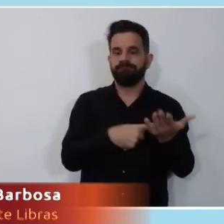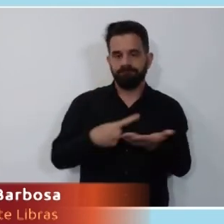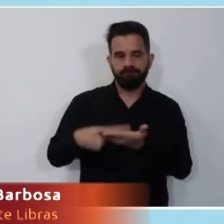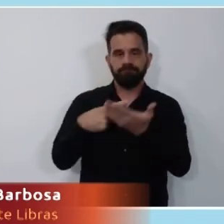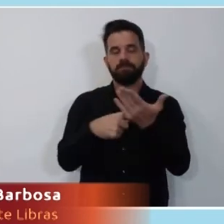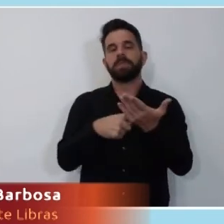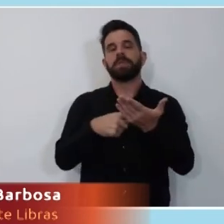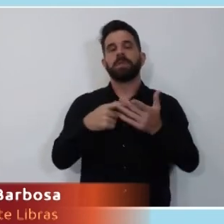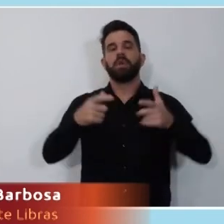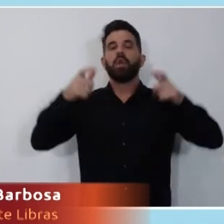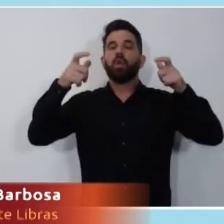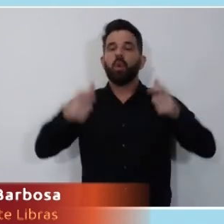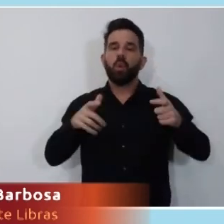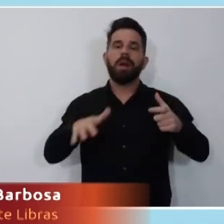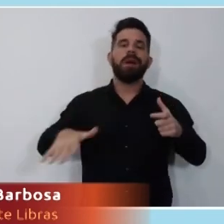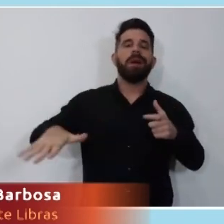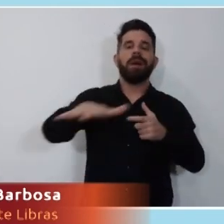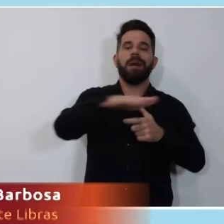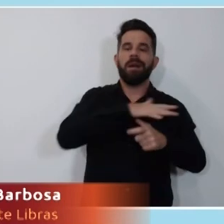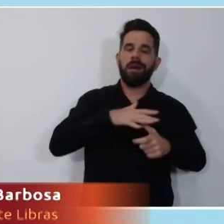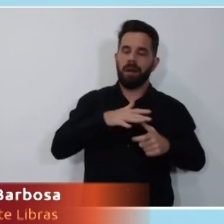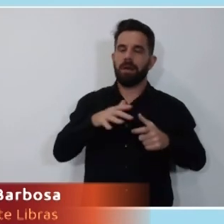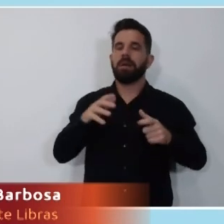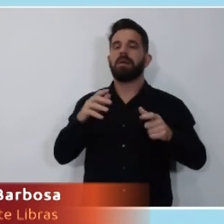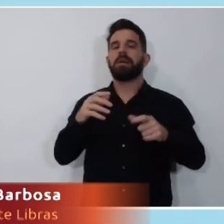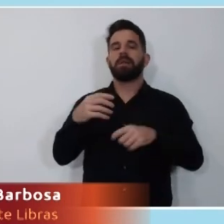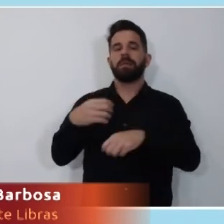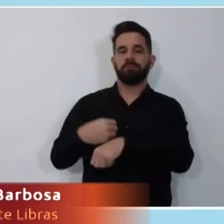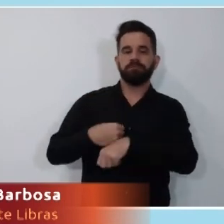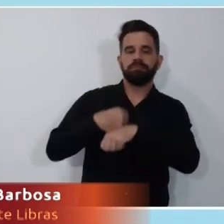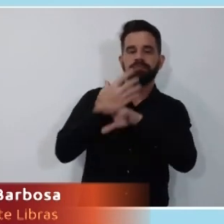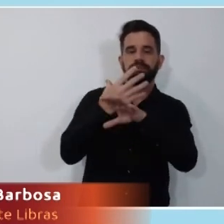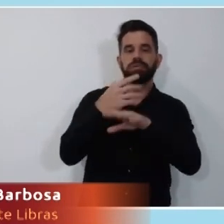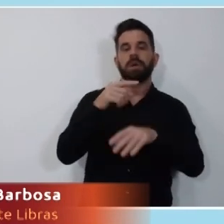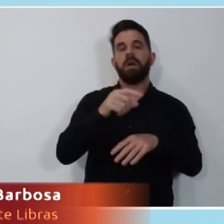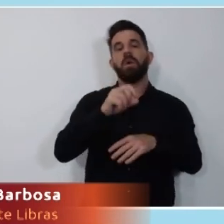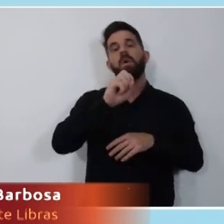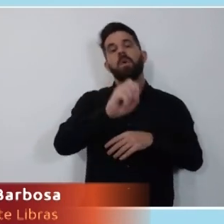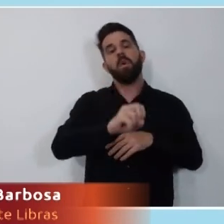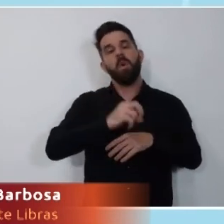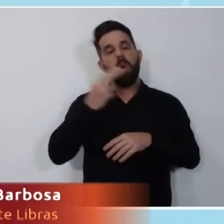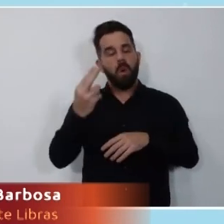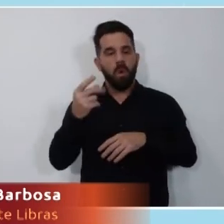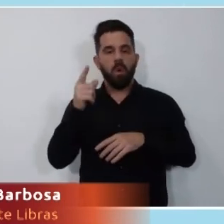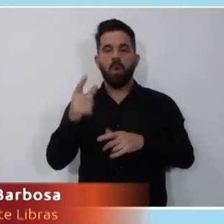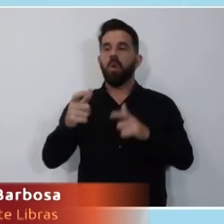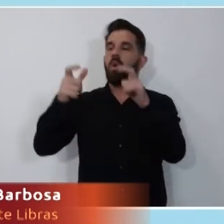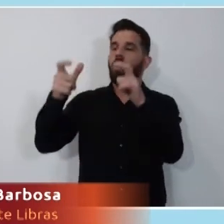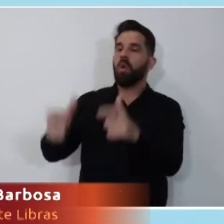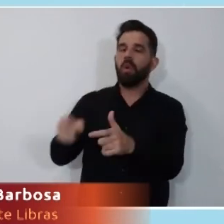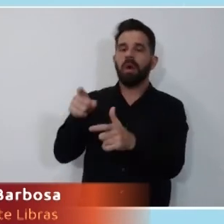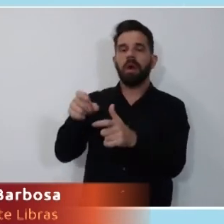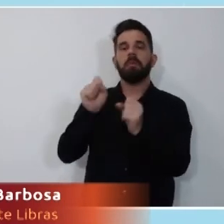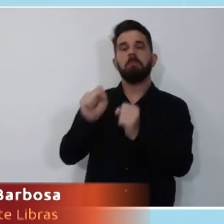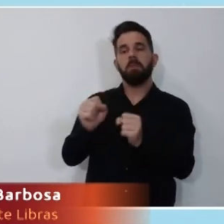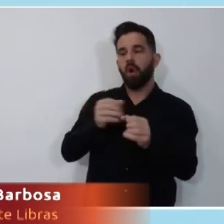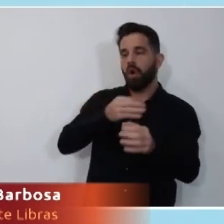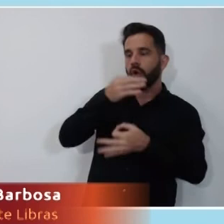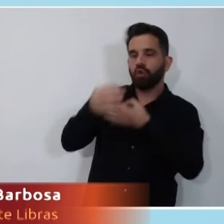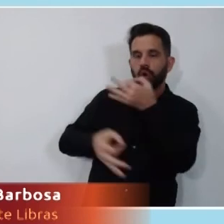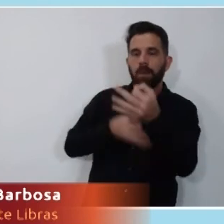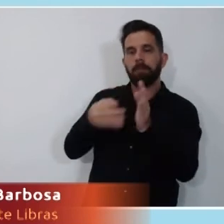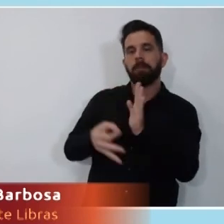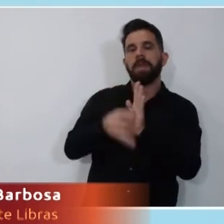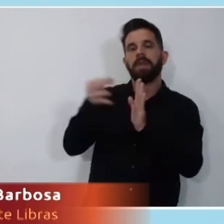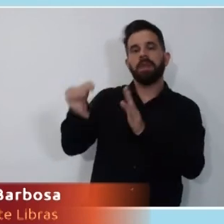poder participar. Se elas não puderem participar, vai ter que ter um canal onde elas possam deixar a sua contribuição e, neste mesmo canal,